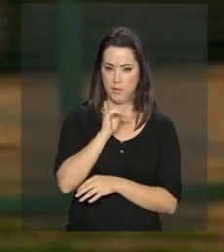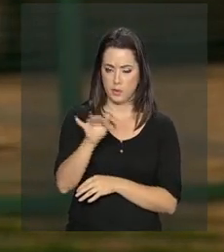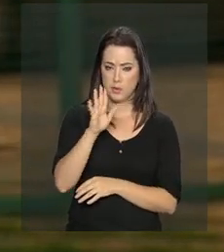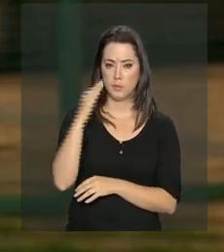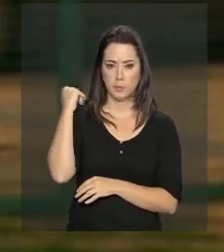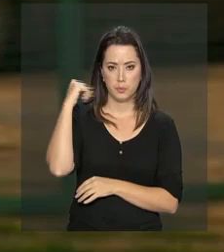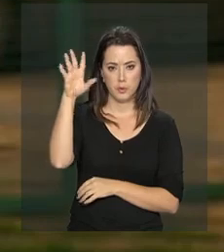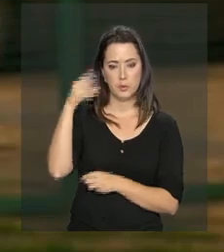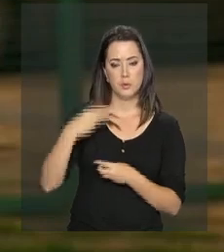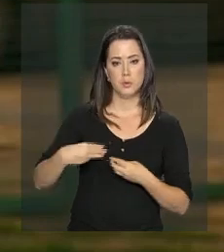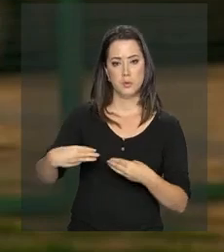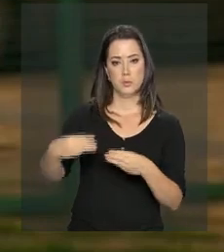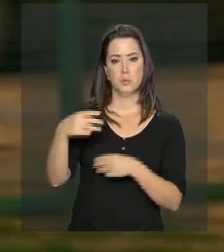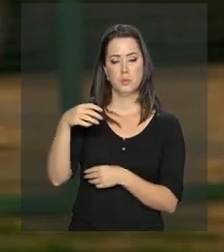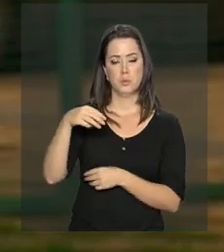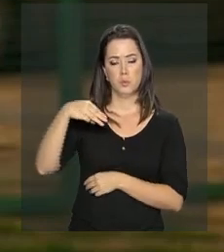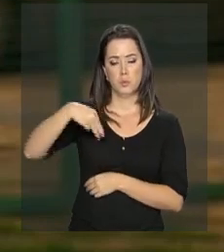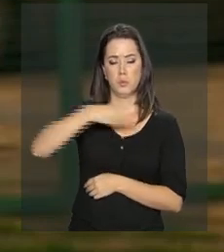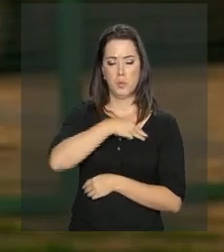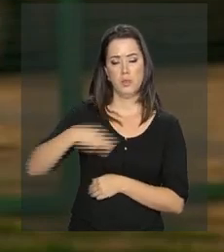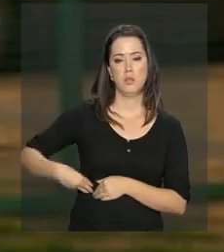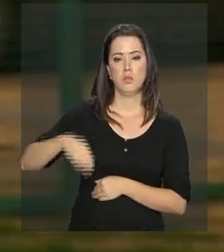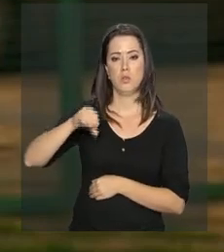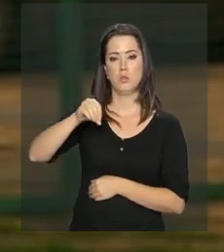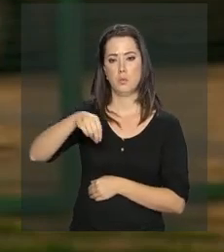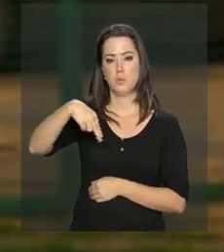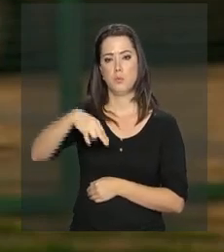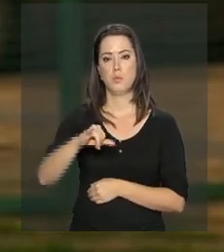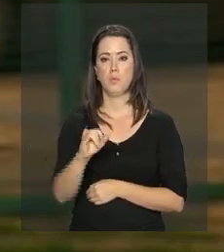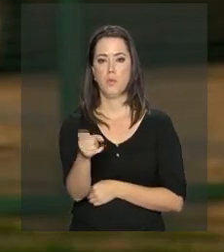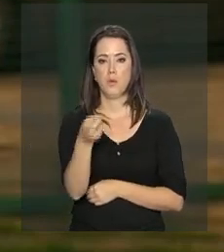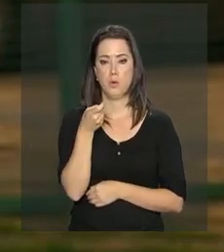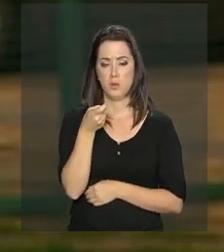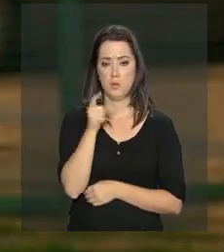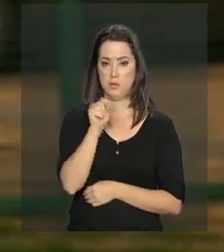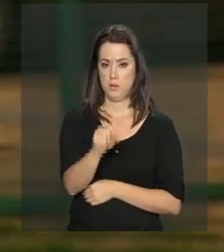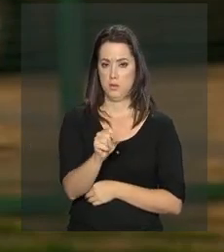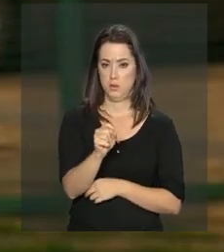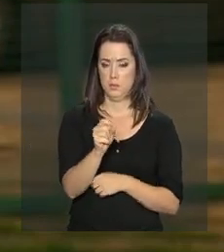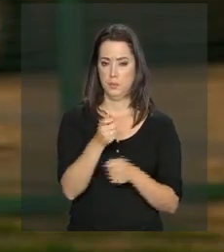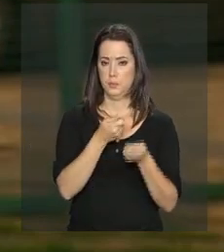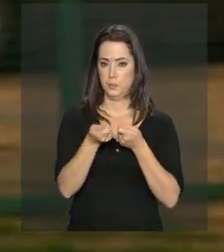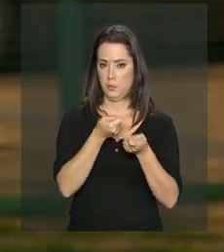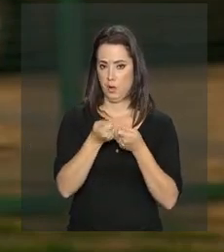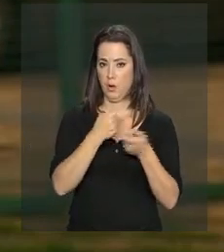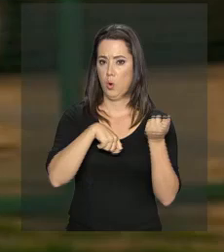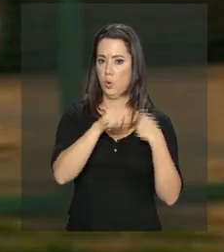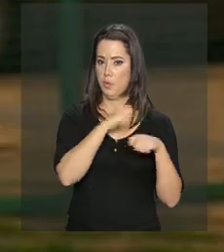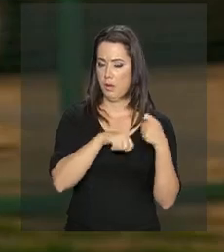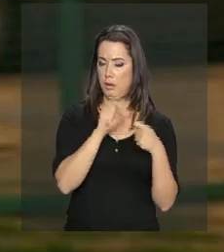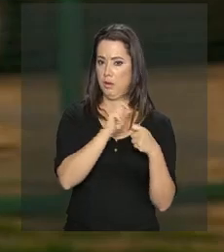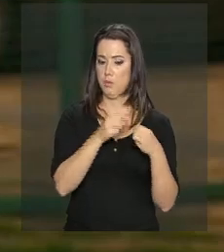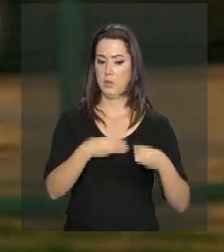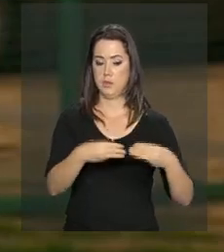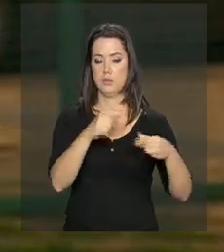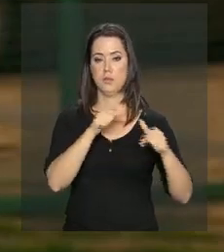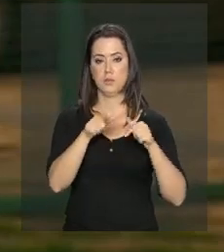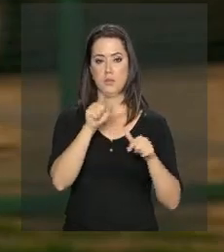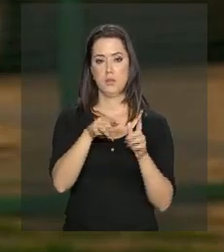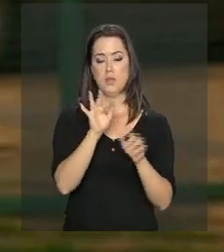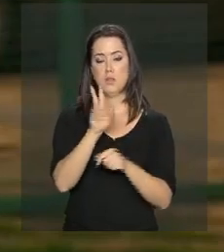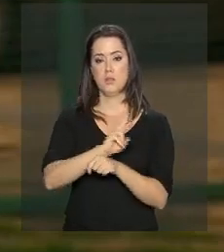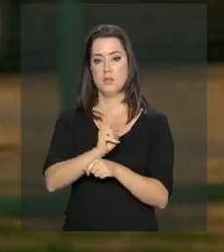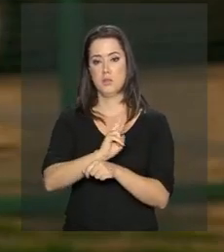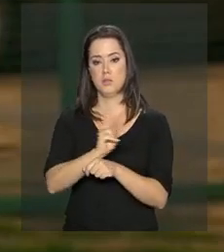é do ministro nick lorenzoni sobre a parte do ministério do trabalho que ficará com a economia é será a fiscalização